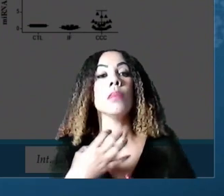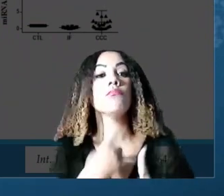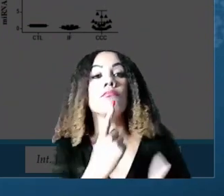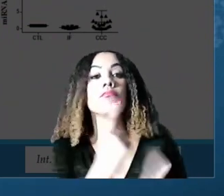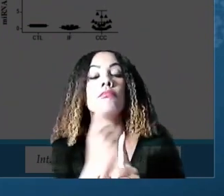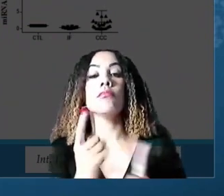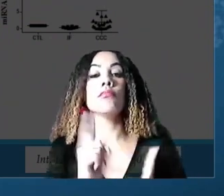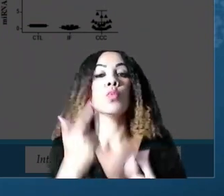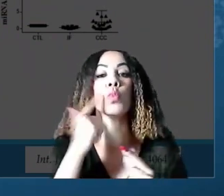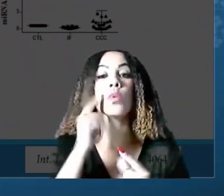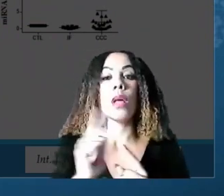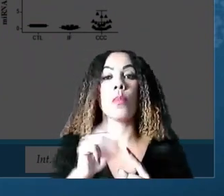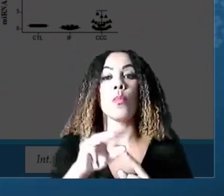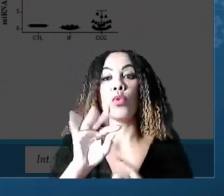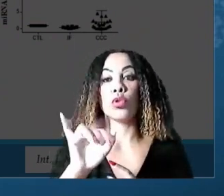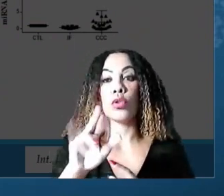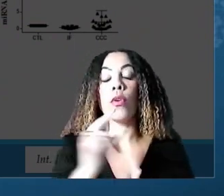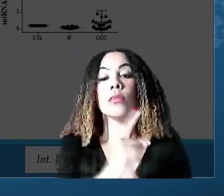alguns RNAs,